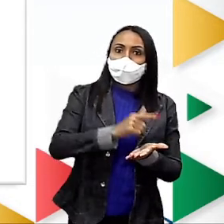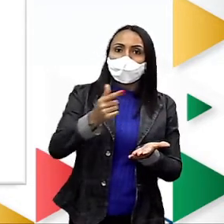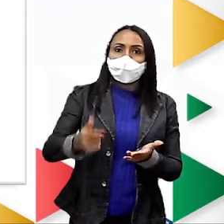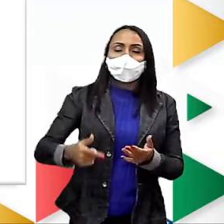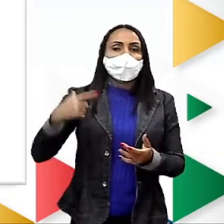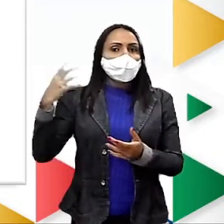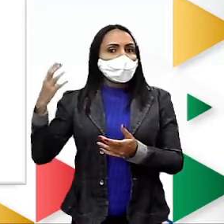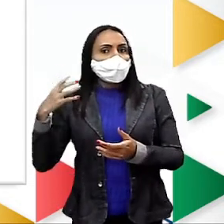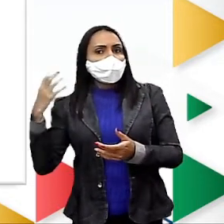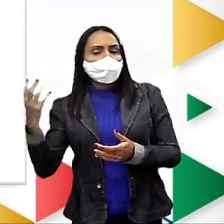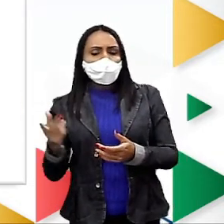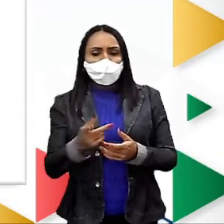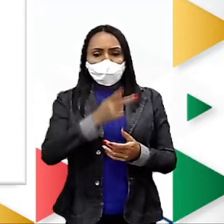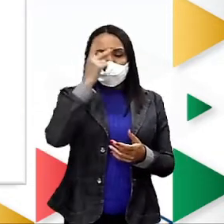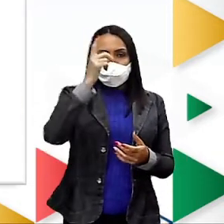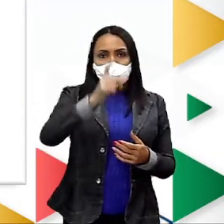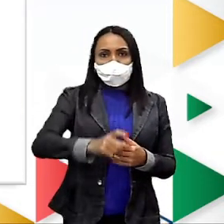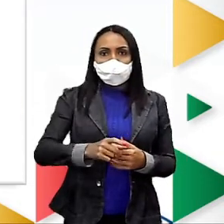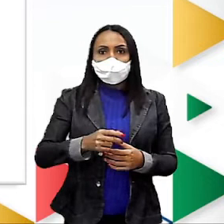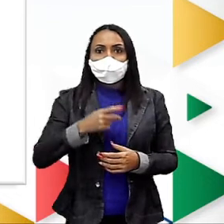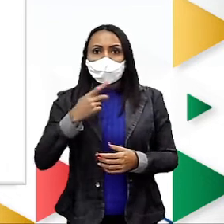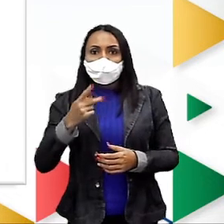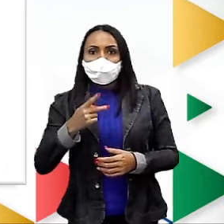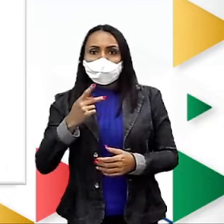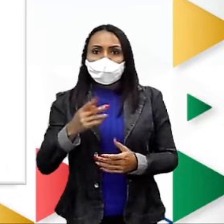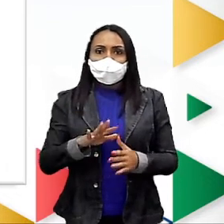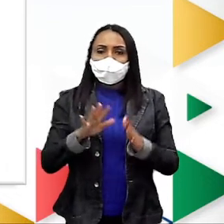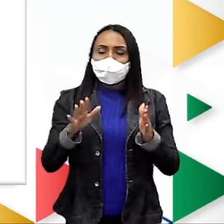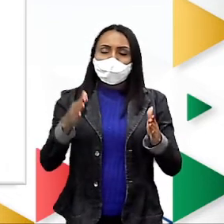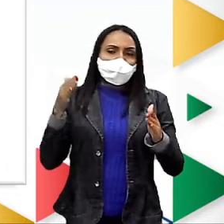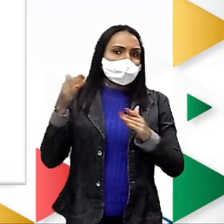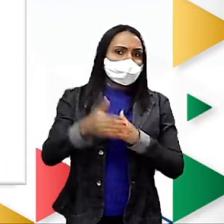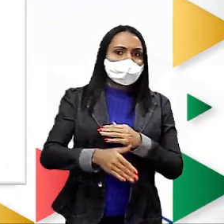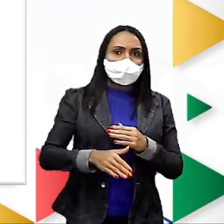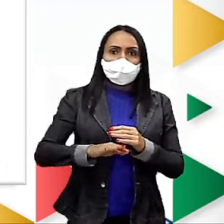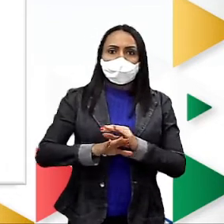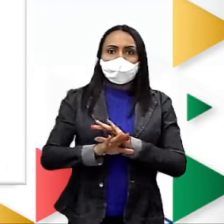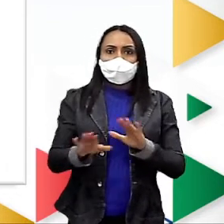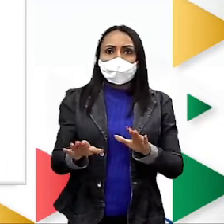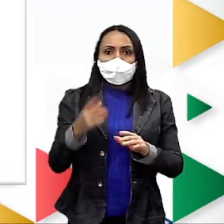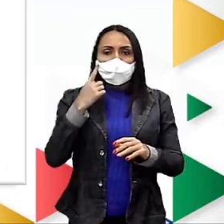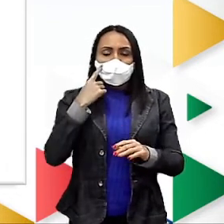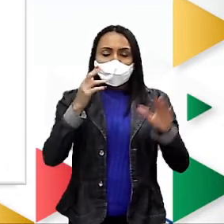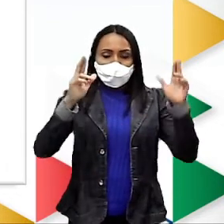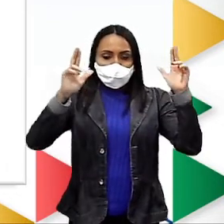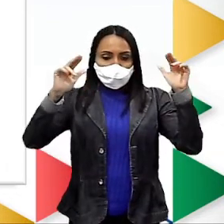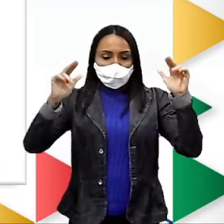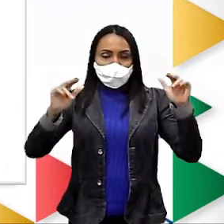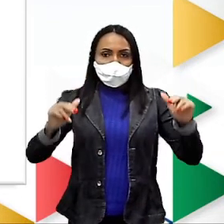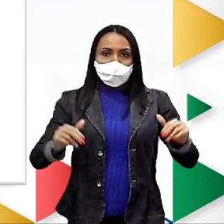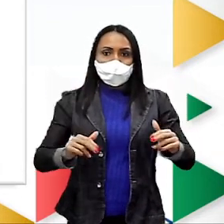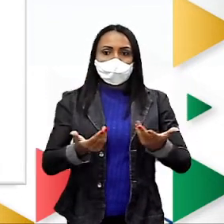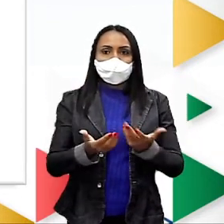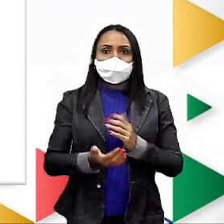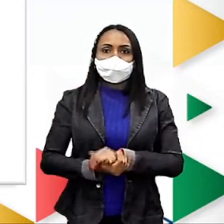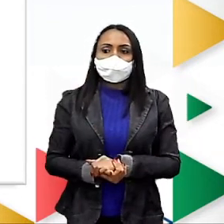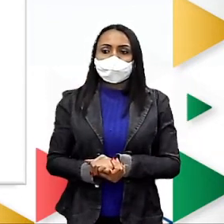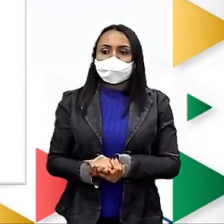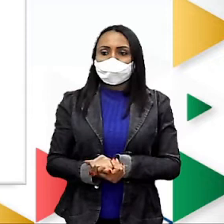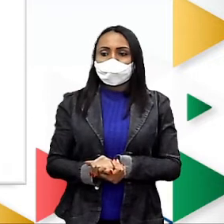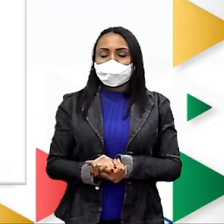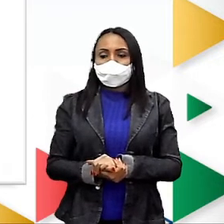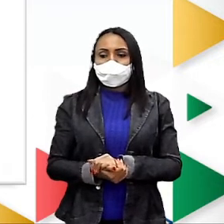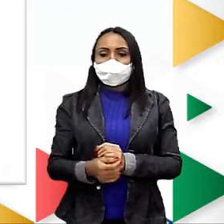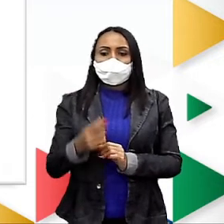são entrevistadas e dizem coisas que não pertencem àquele tema e acaba caindo, certo,